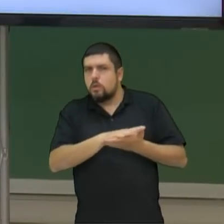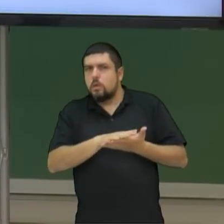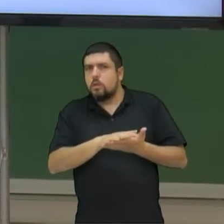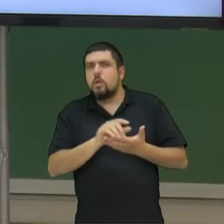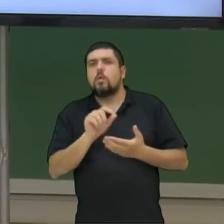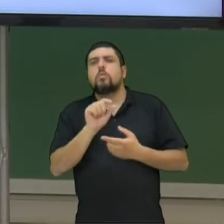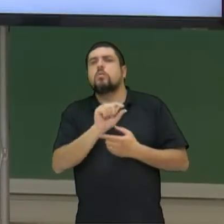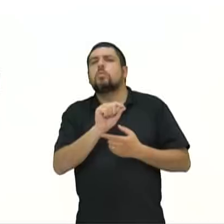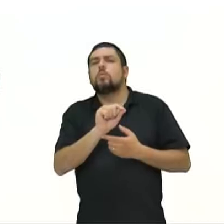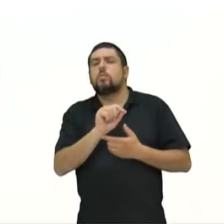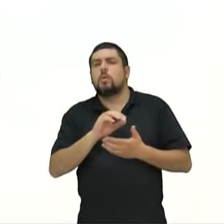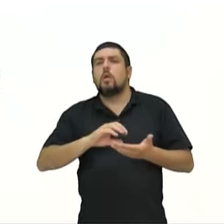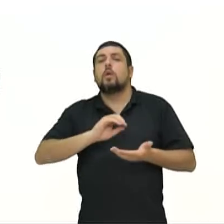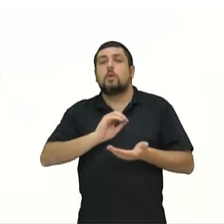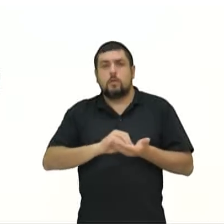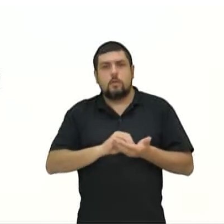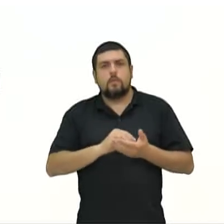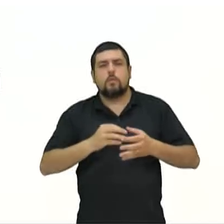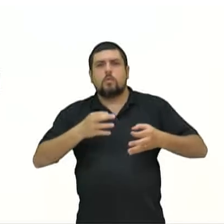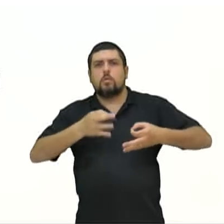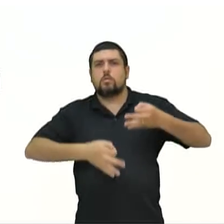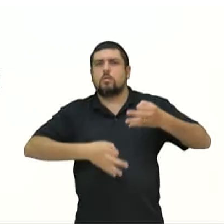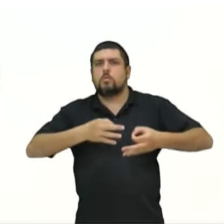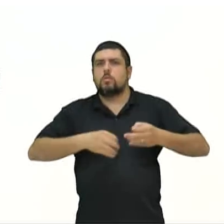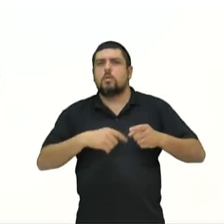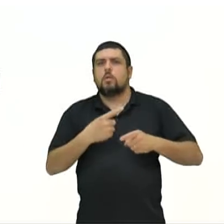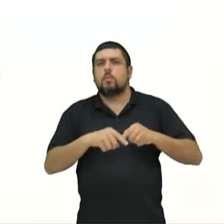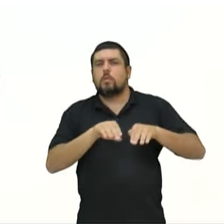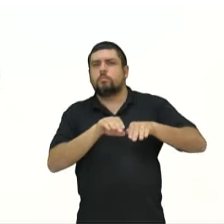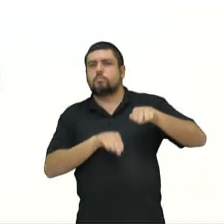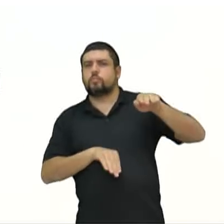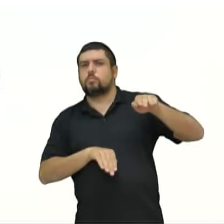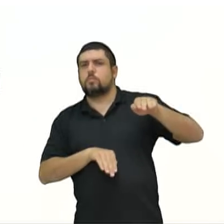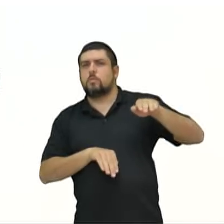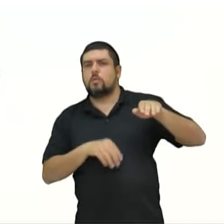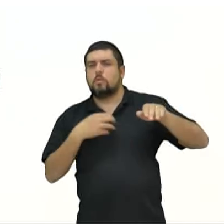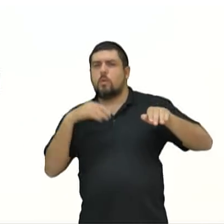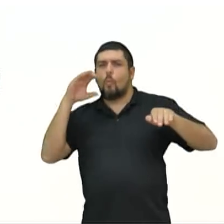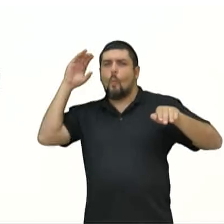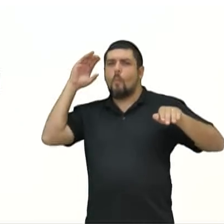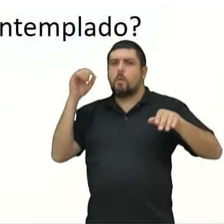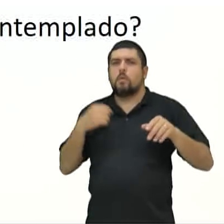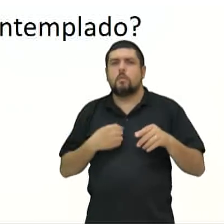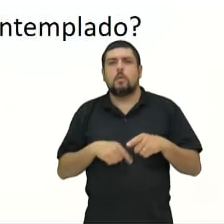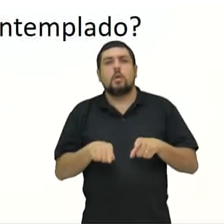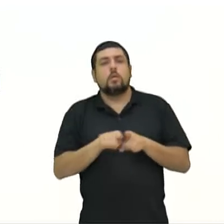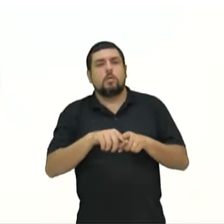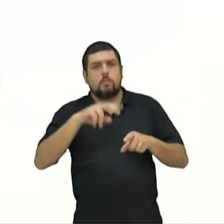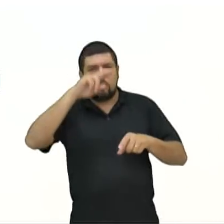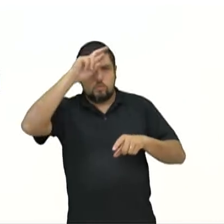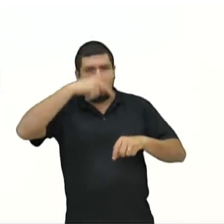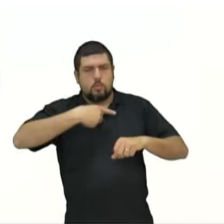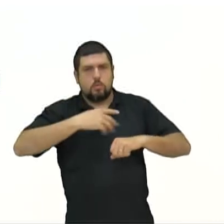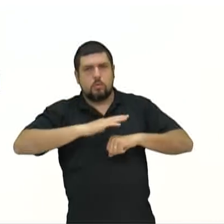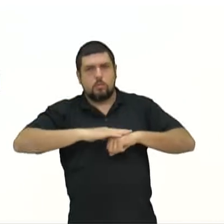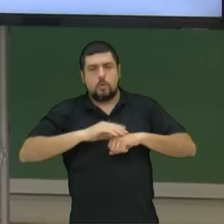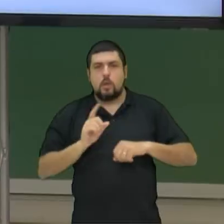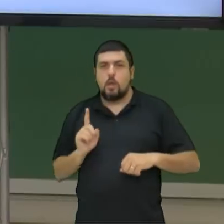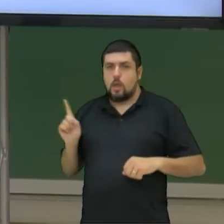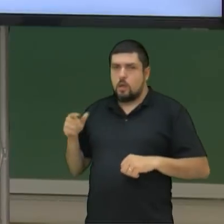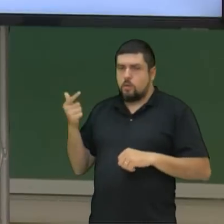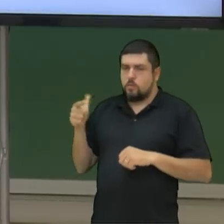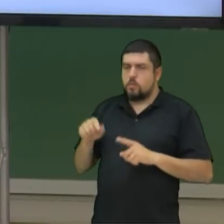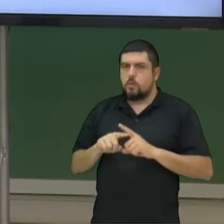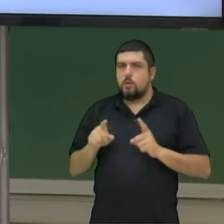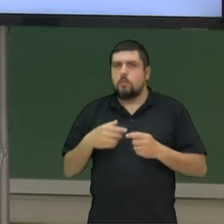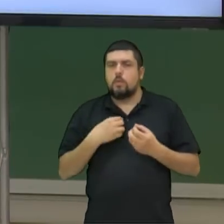a ele o princípio da justiça, porque você está sendo injusto. Você pode estar negando também o princípio da autonomia. Opa, não apareceu aqui, mas está certo